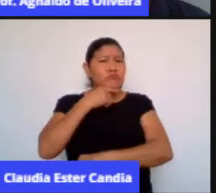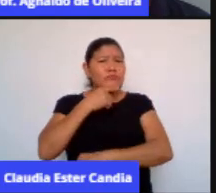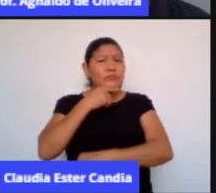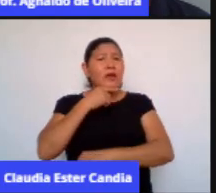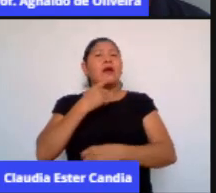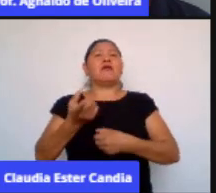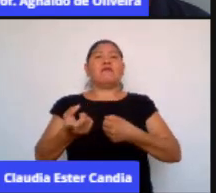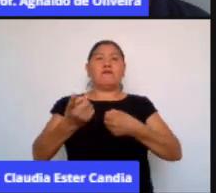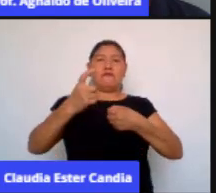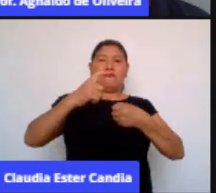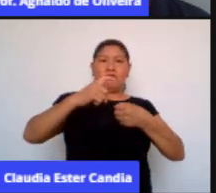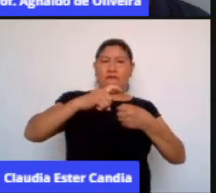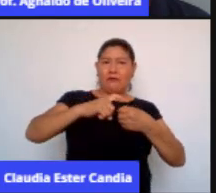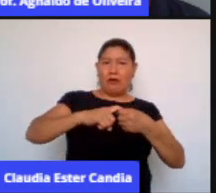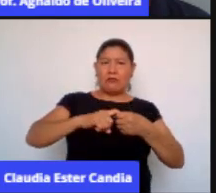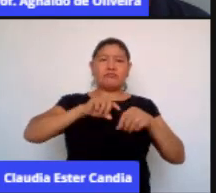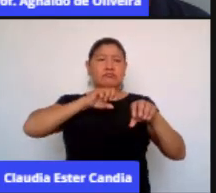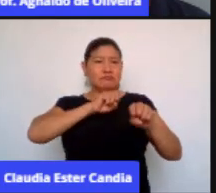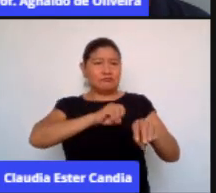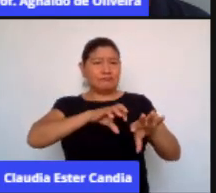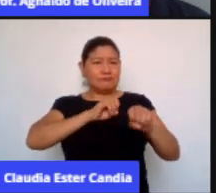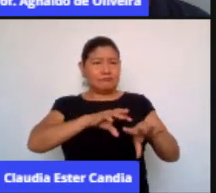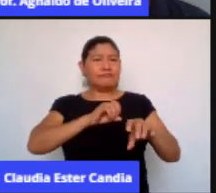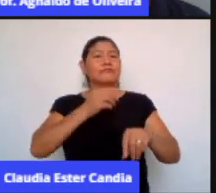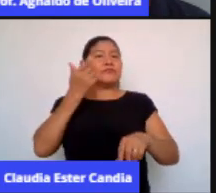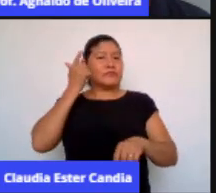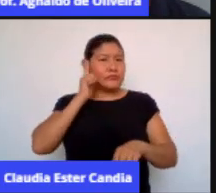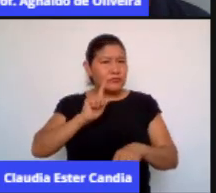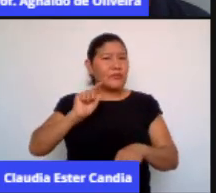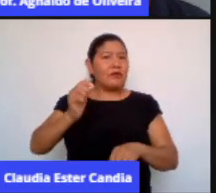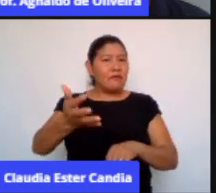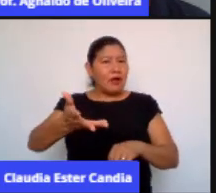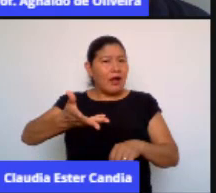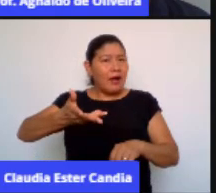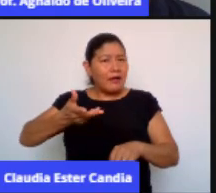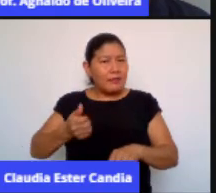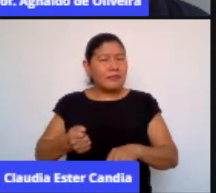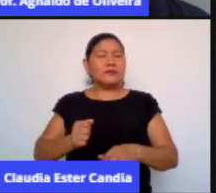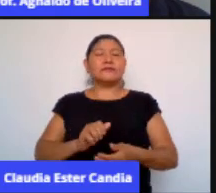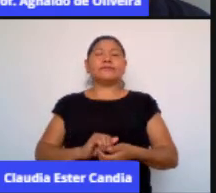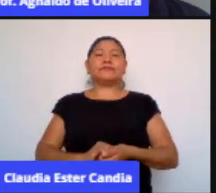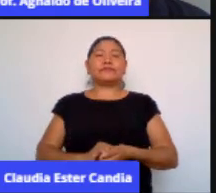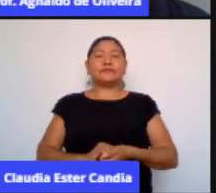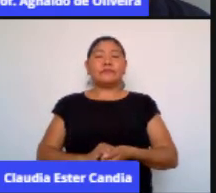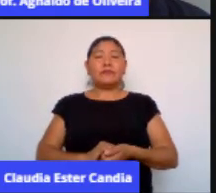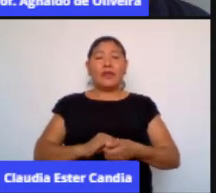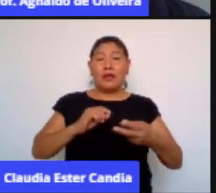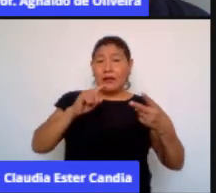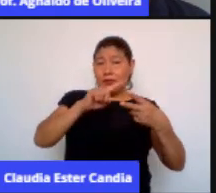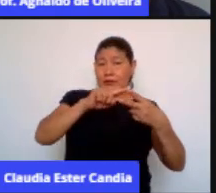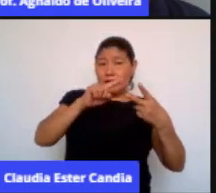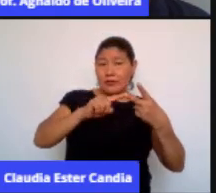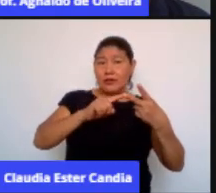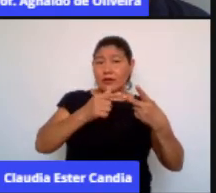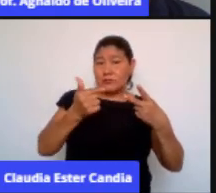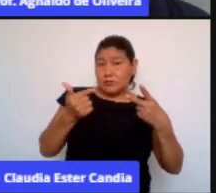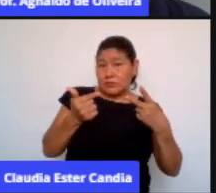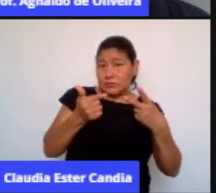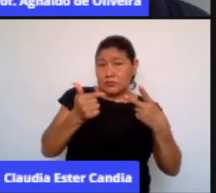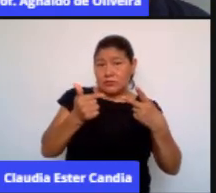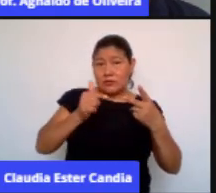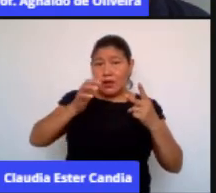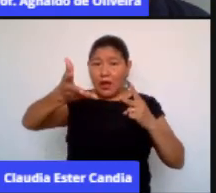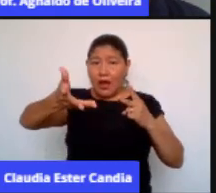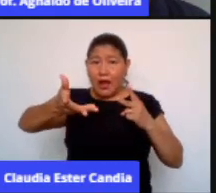tá? E aí, as habilidades complementares, a gente está chamando as habilidades do presente ano escolar, que eu estou no sexto ano, são